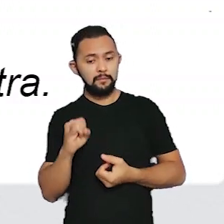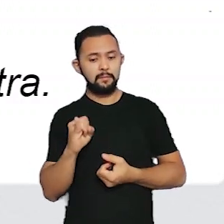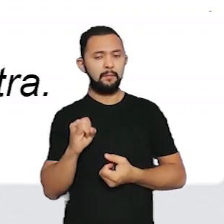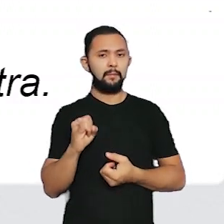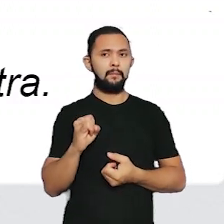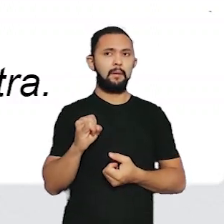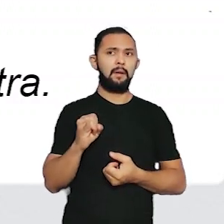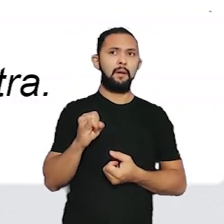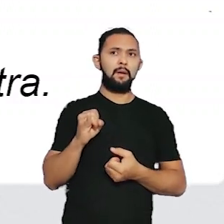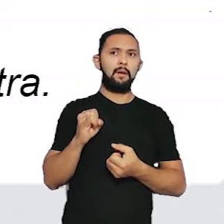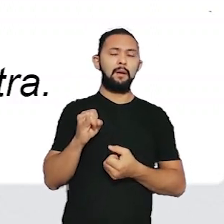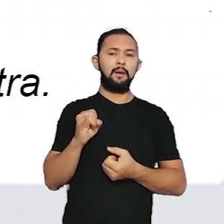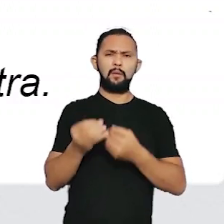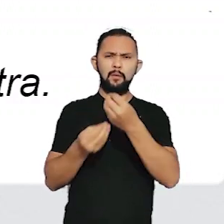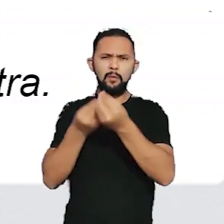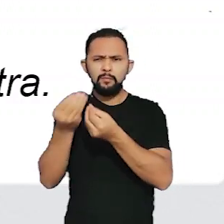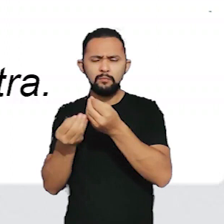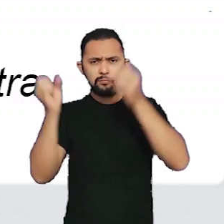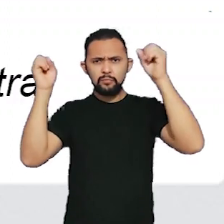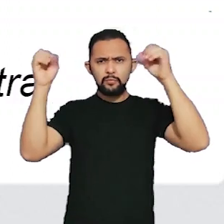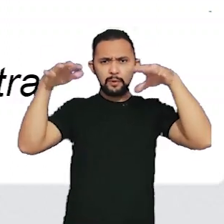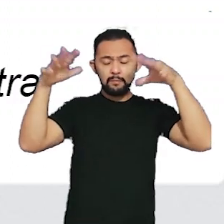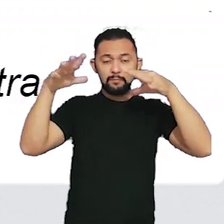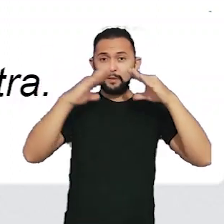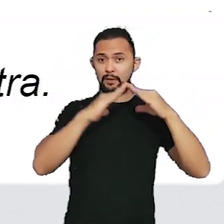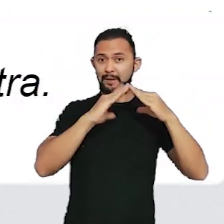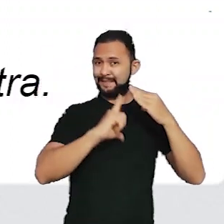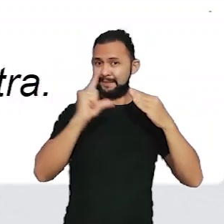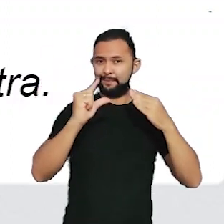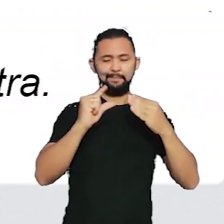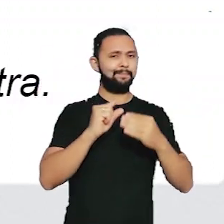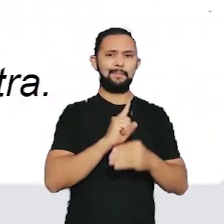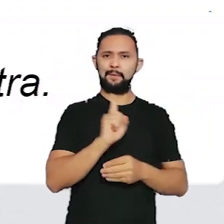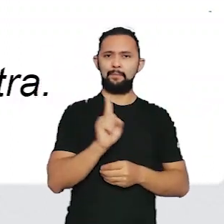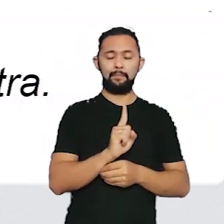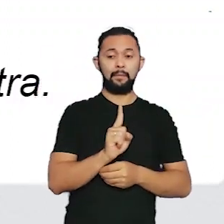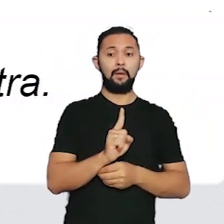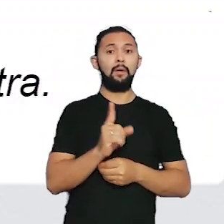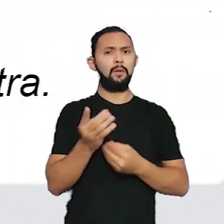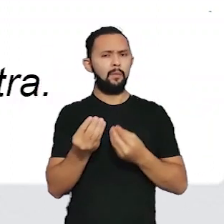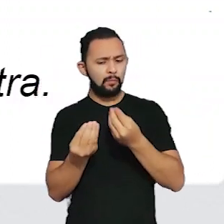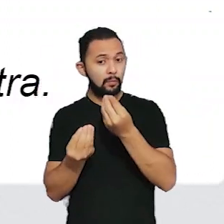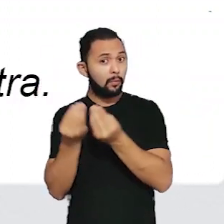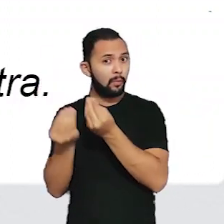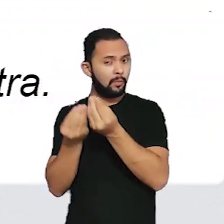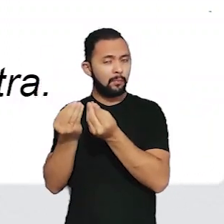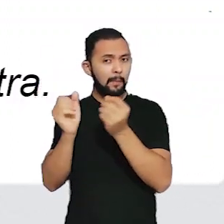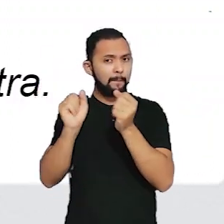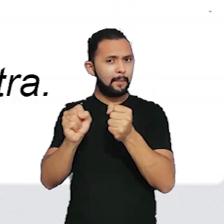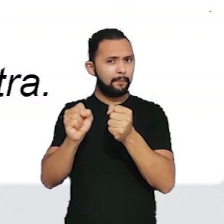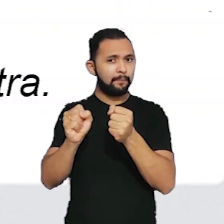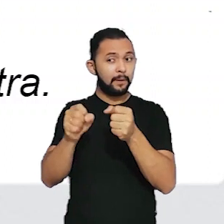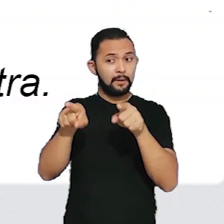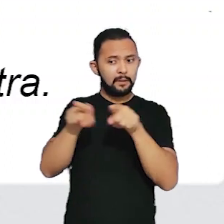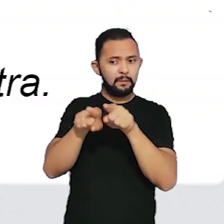saímos de casa. O como também pode te trazer essa ideia de causa, tá bom? Então, o como estivesse chovendo